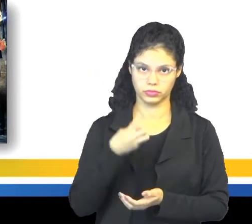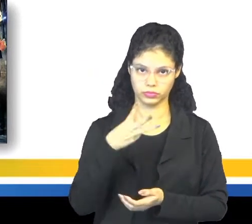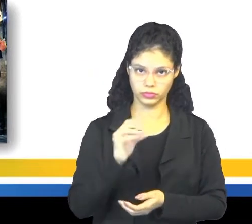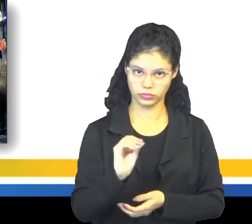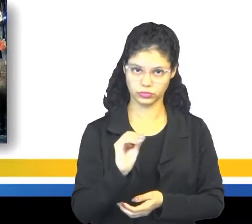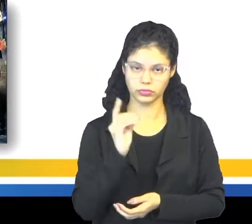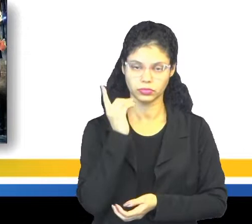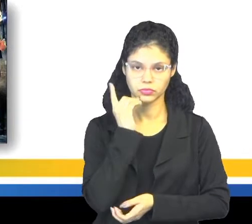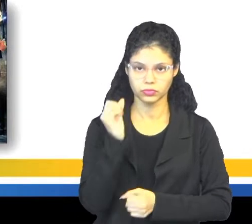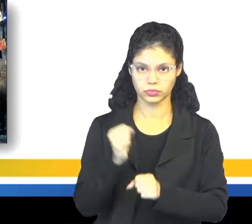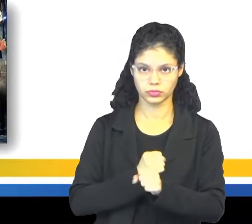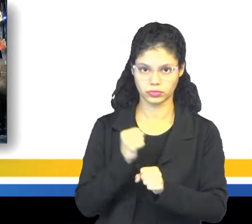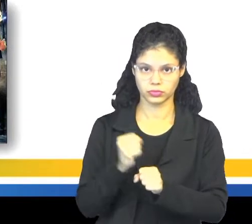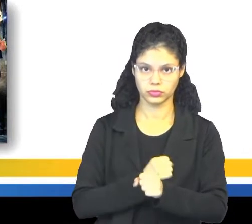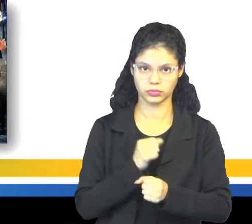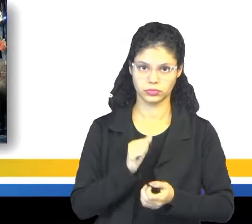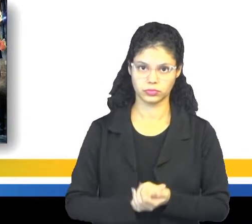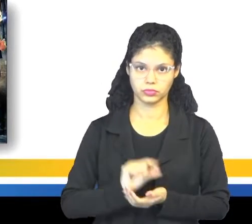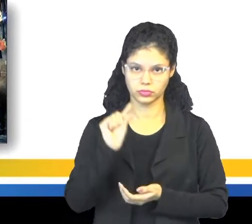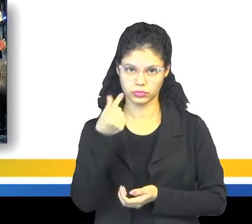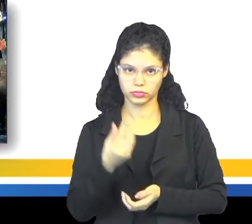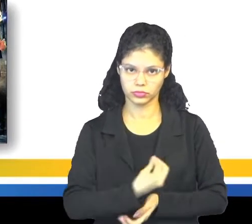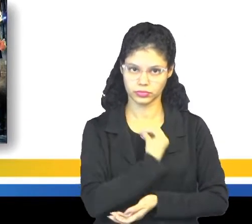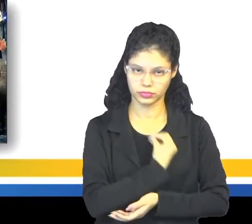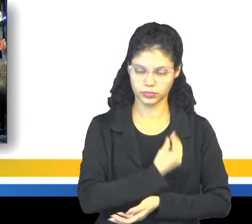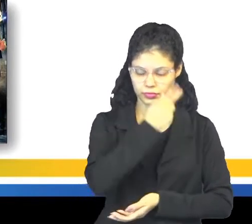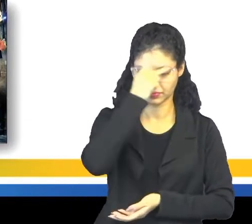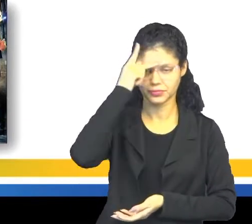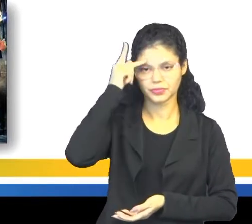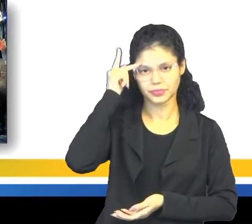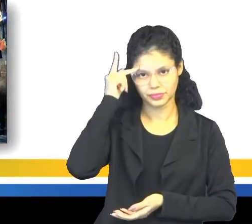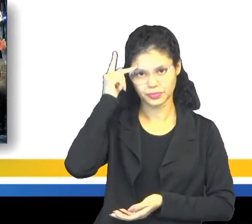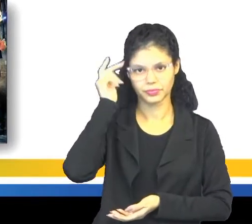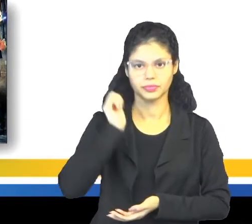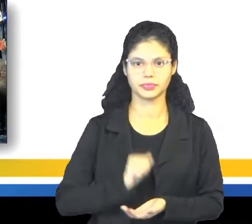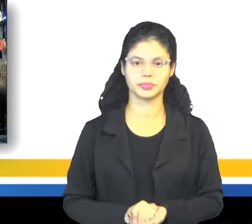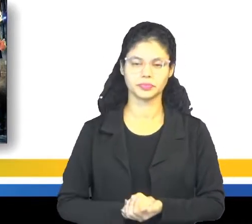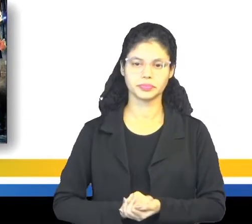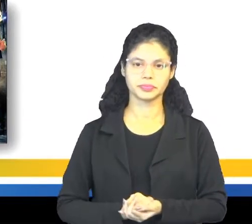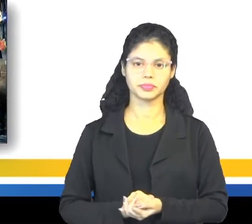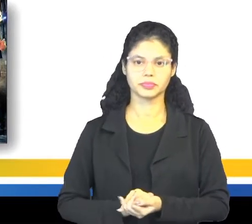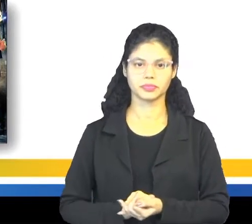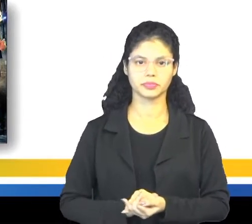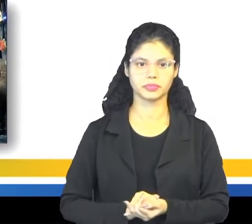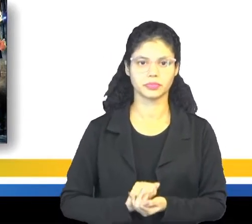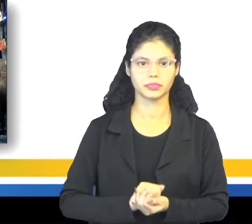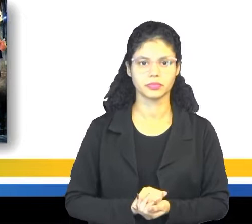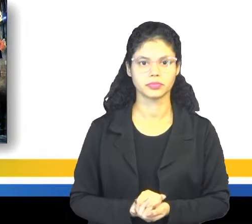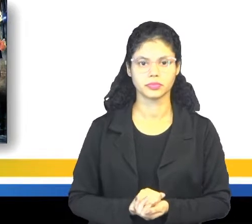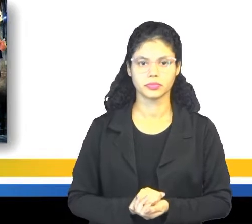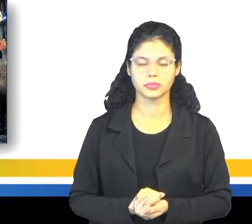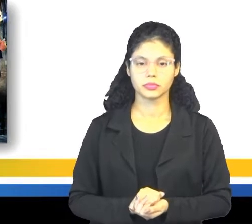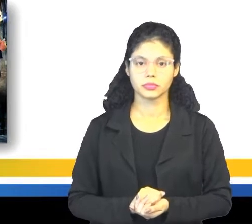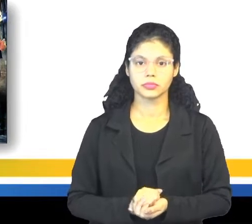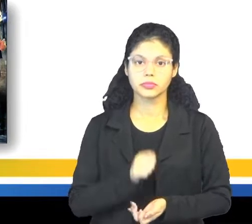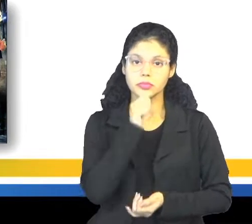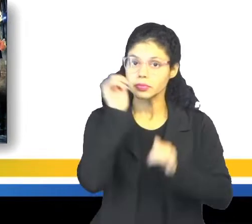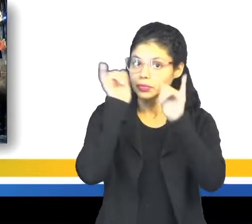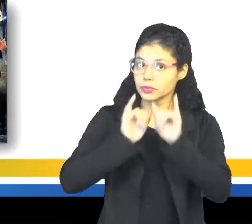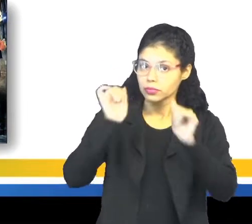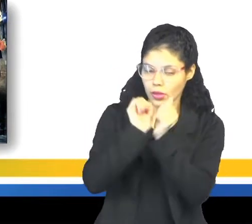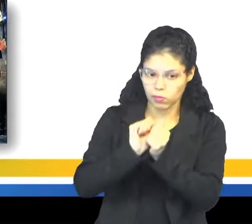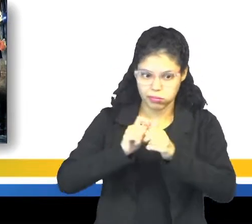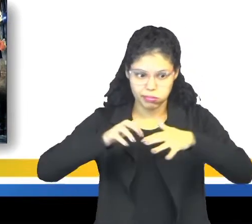comoção nos 30 e poucos presentes, né? Ou seja, 30 e poucas pessoas que estavam lá. A notícia